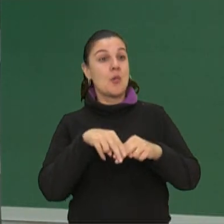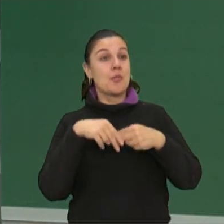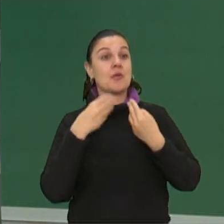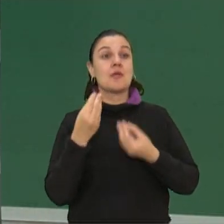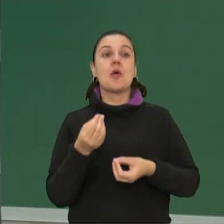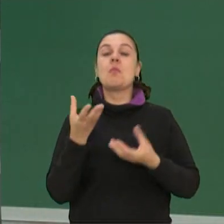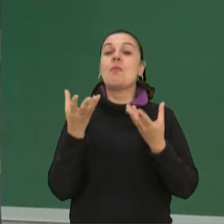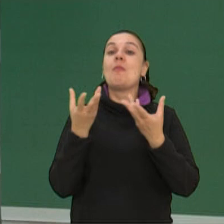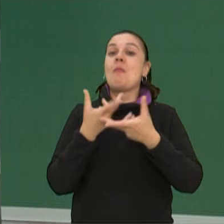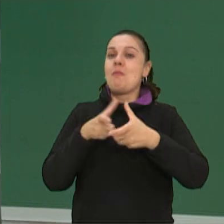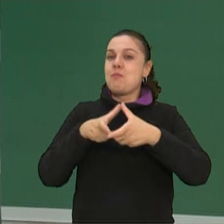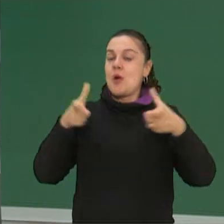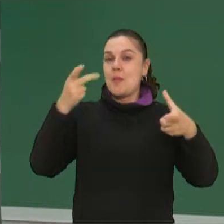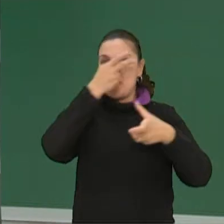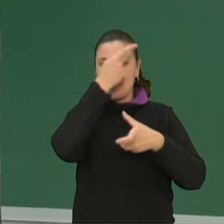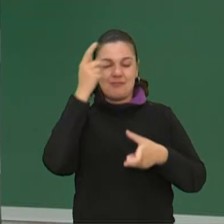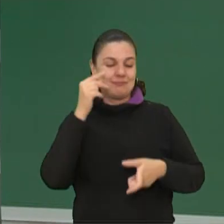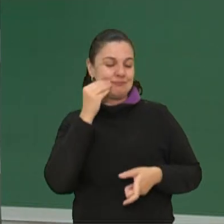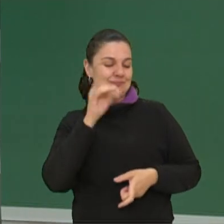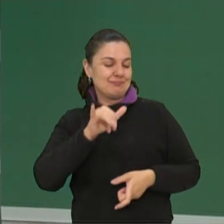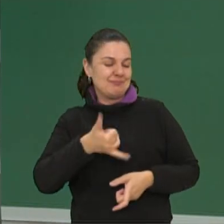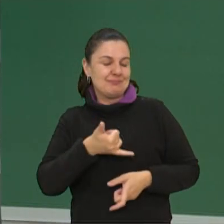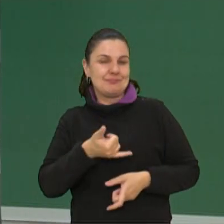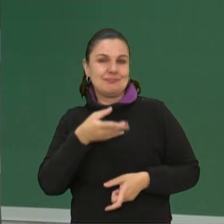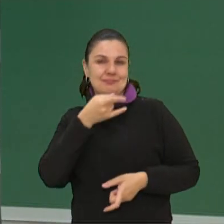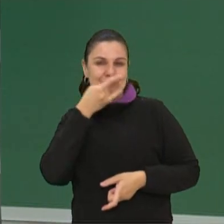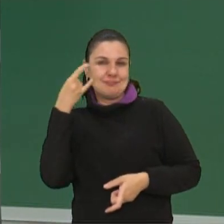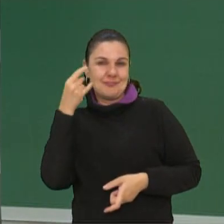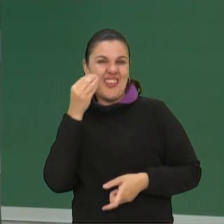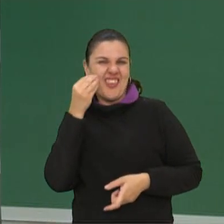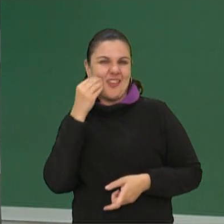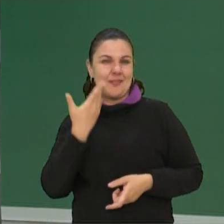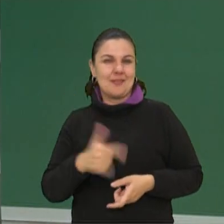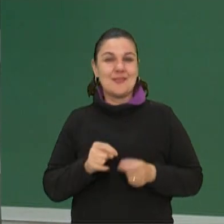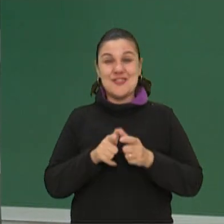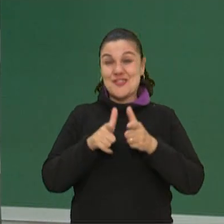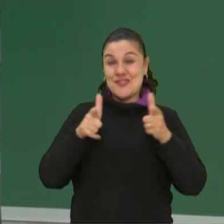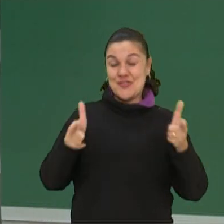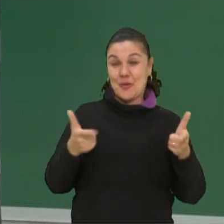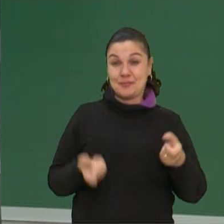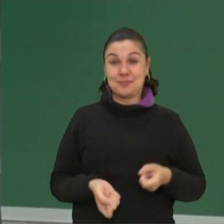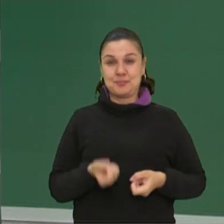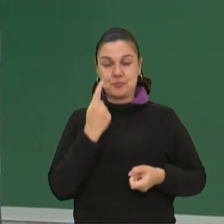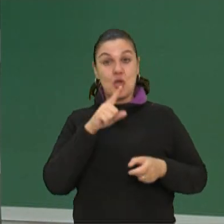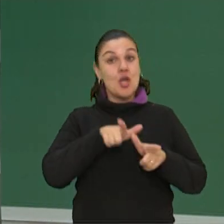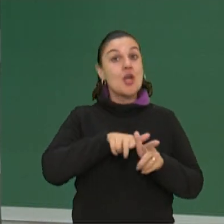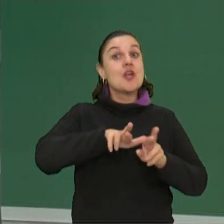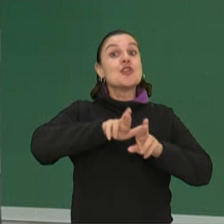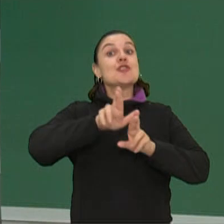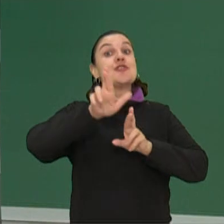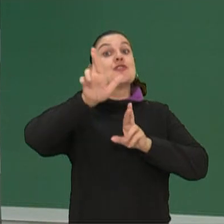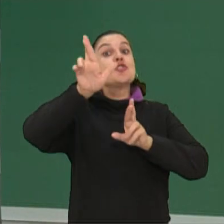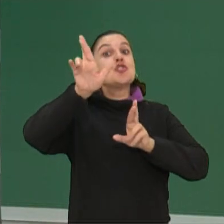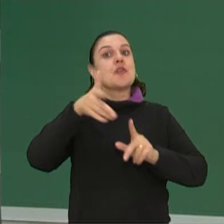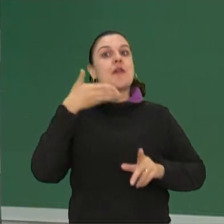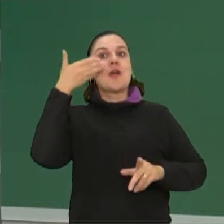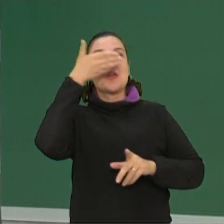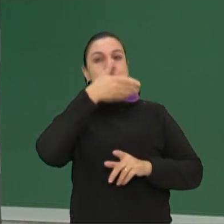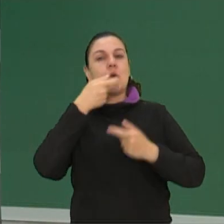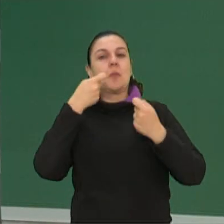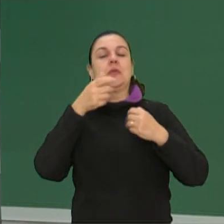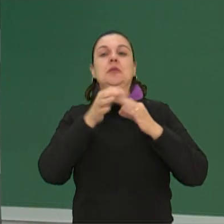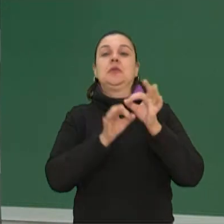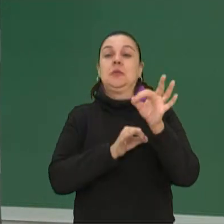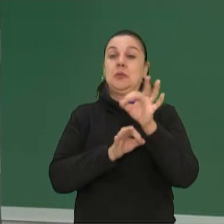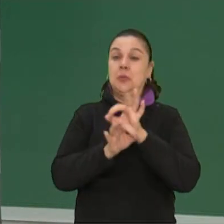maior número de pessoas tentavam a sorte nas Minas Gerais, diferente da sociedade açucareira, que necessitava de todo um